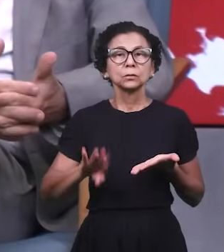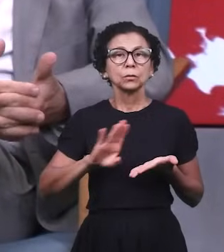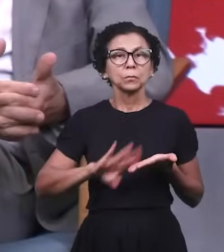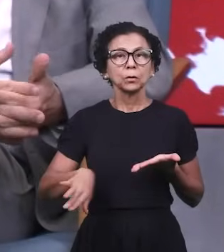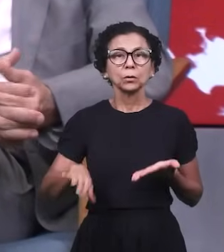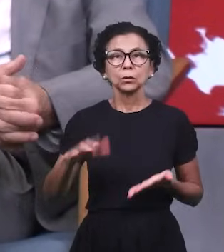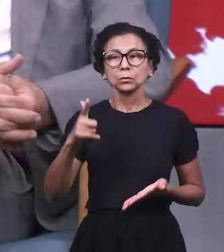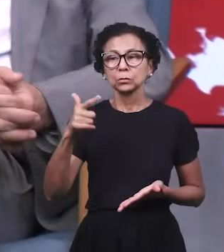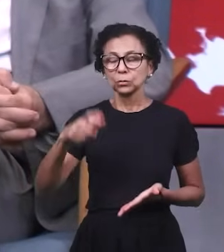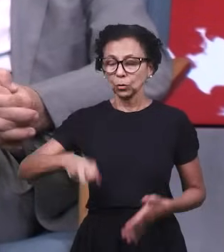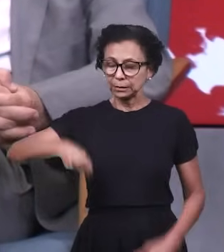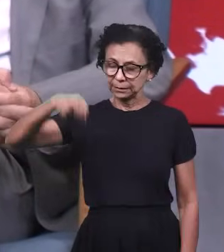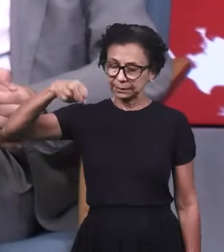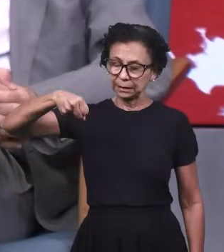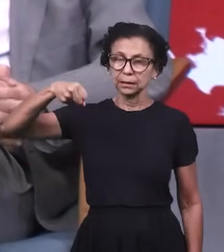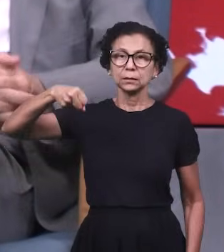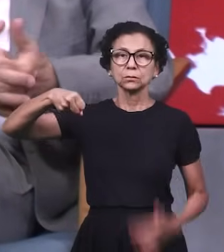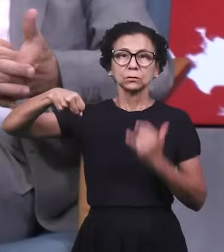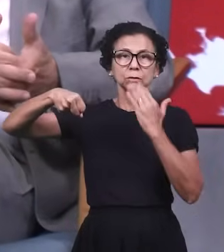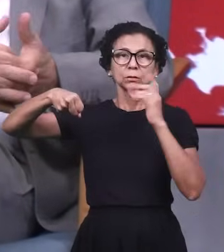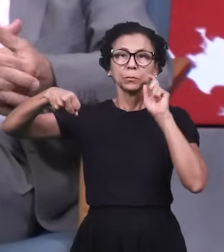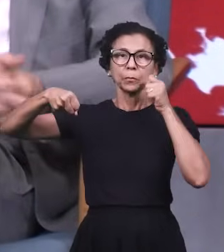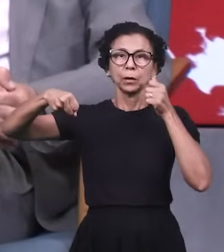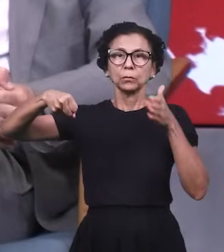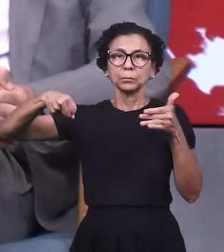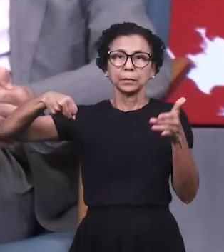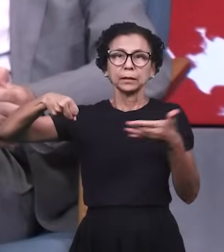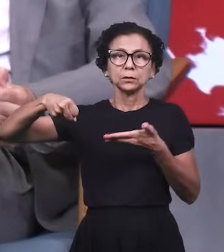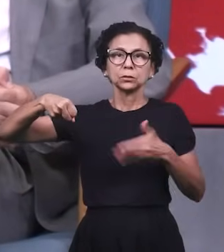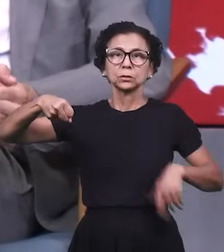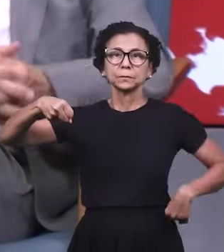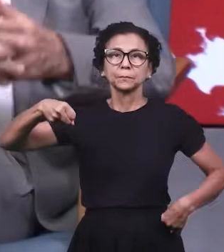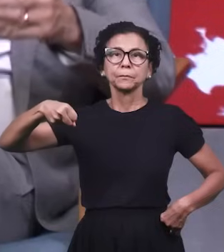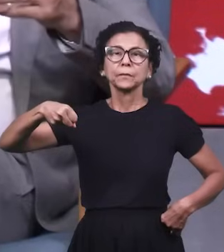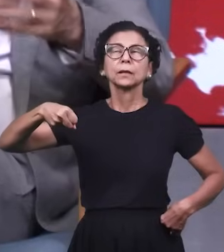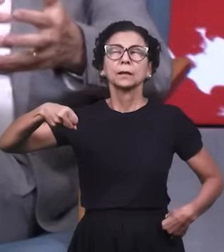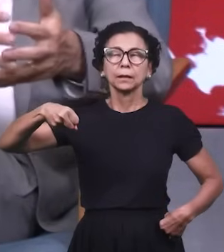a operação do Espírito Santo na vida da igreja, ela cresce,